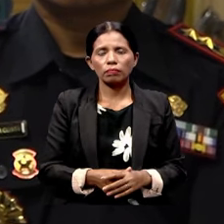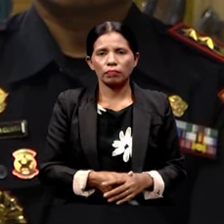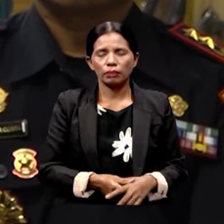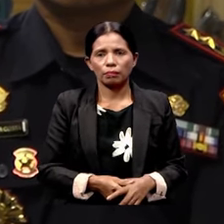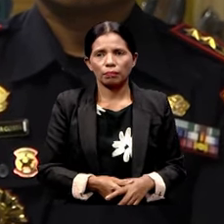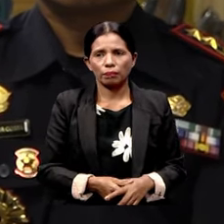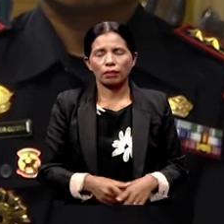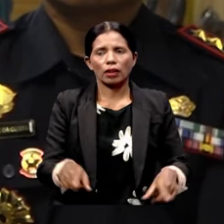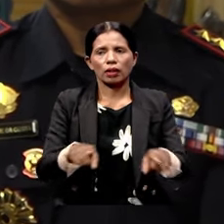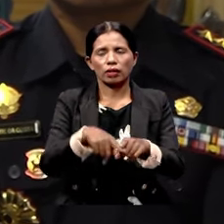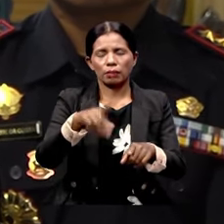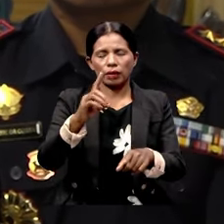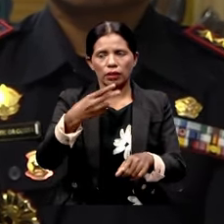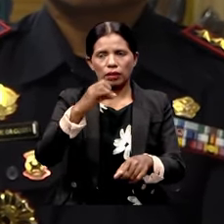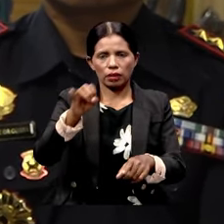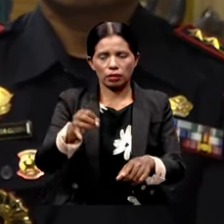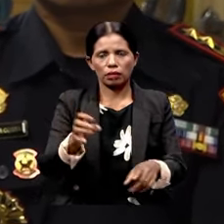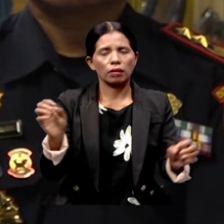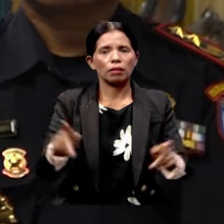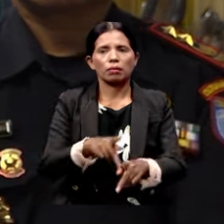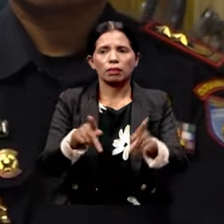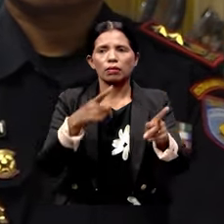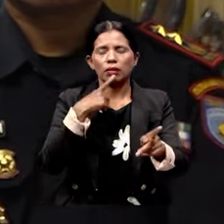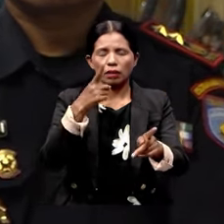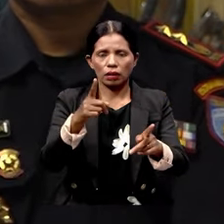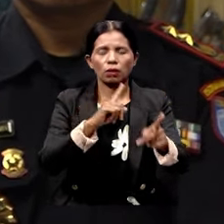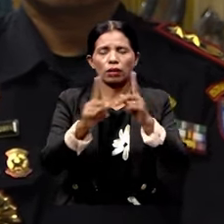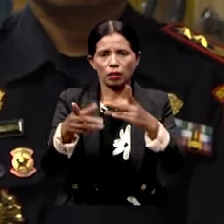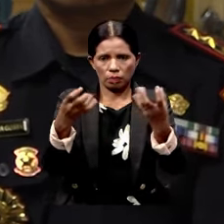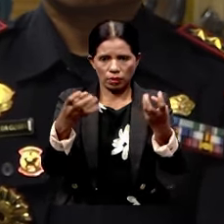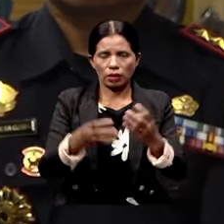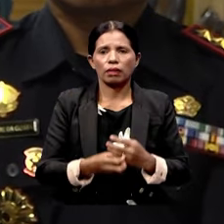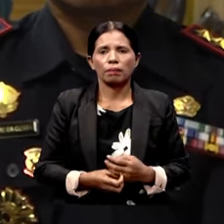nem a Nessa Provedor, a Bela Nega, a reação nem porque público Ramosso,